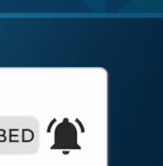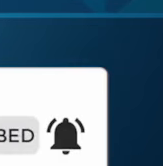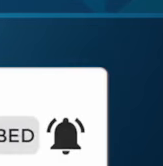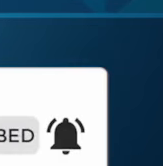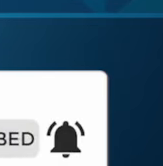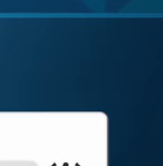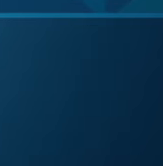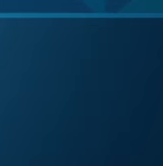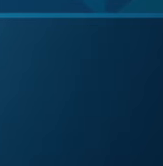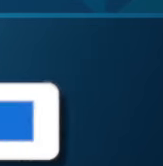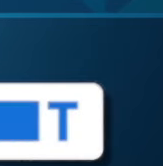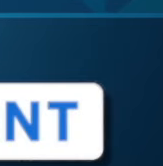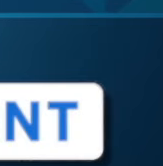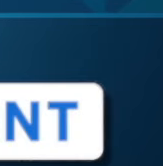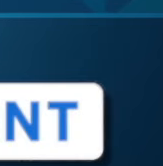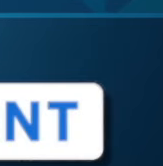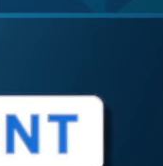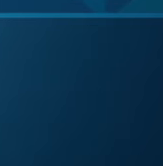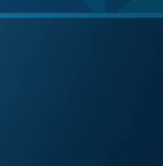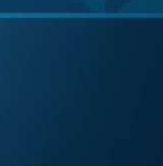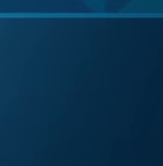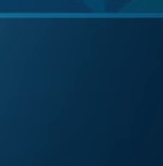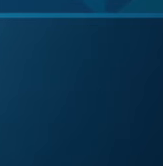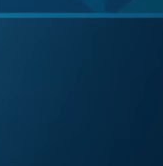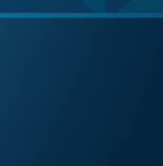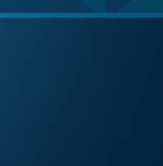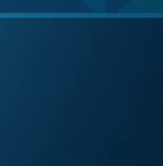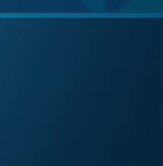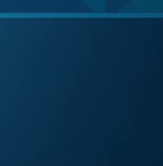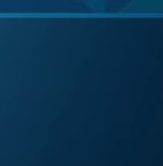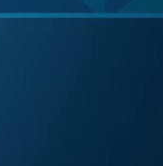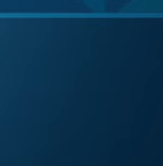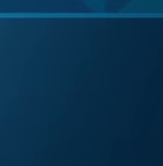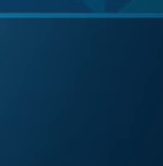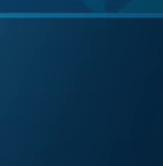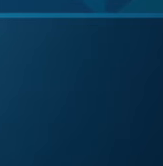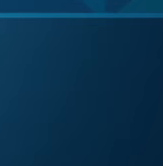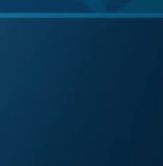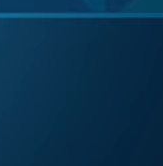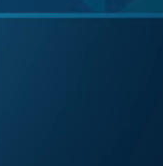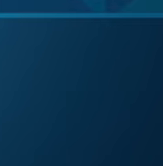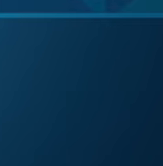botão notificação. Fo comentário na fahetutang ba media social siraseluk.